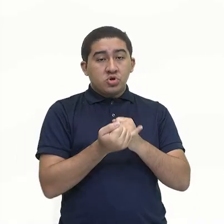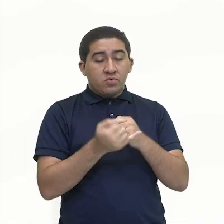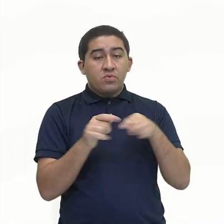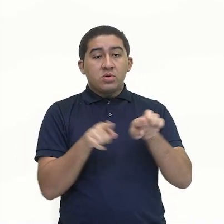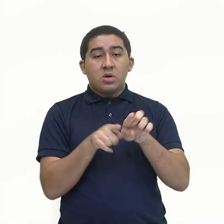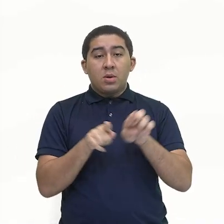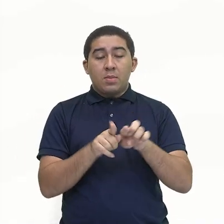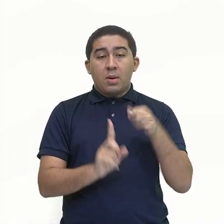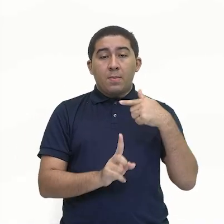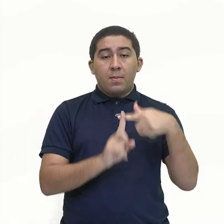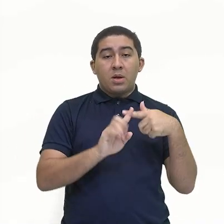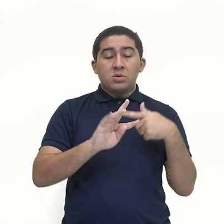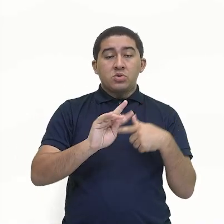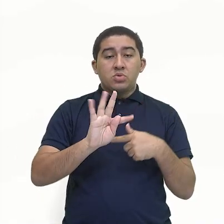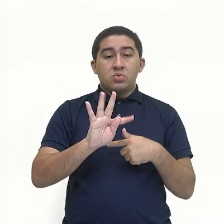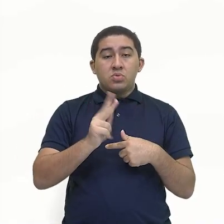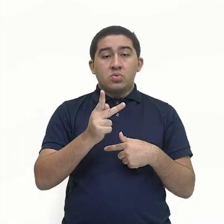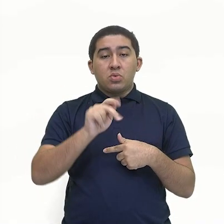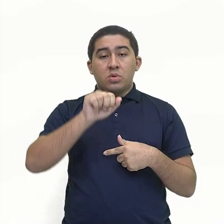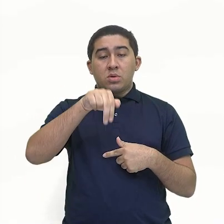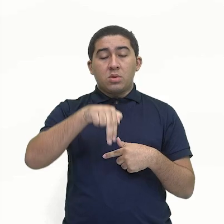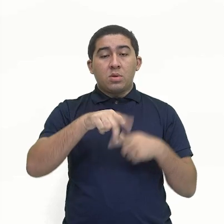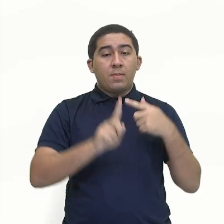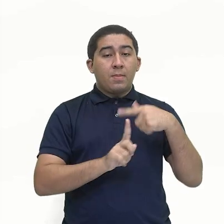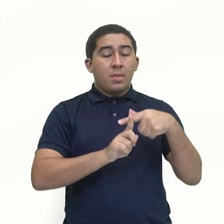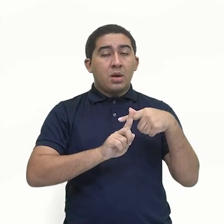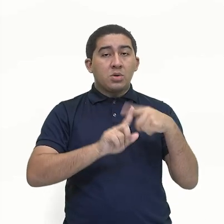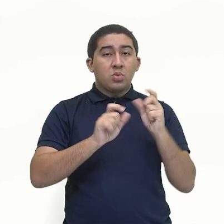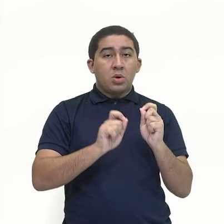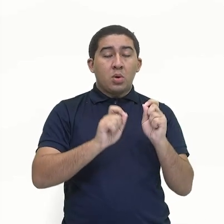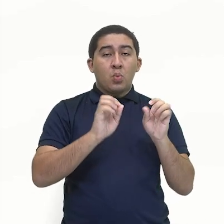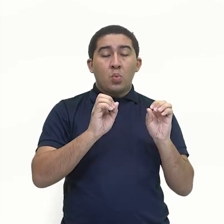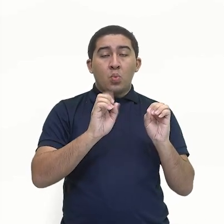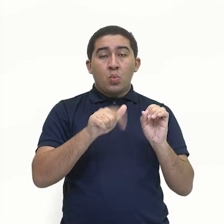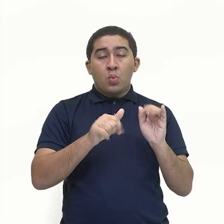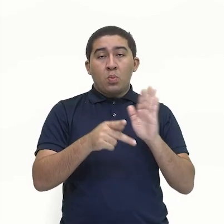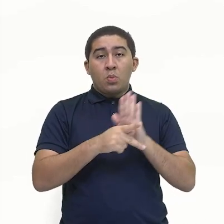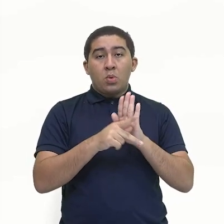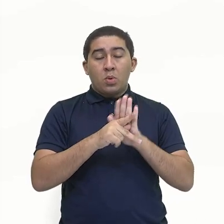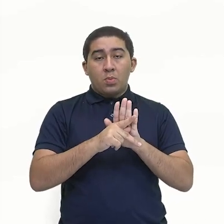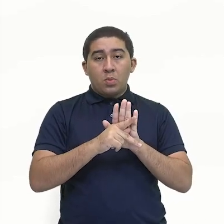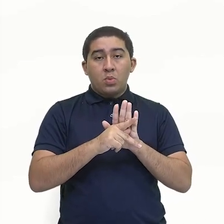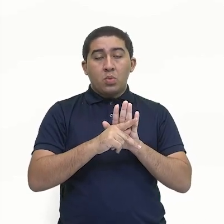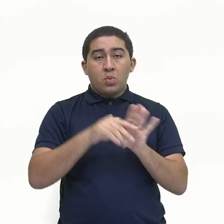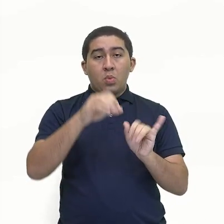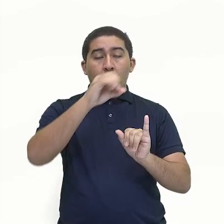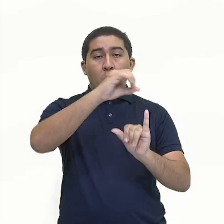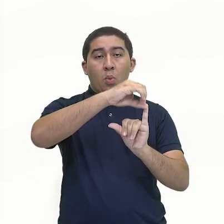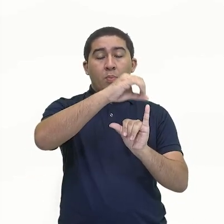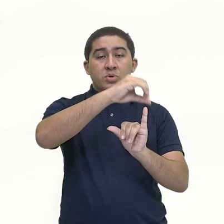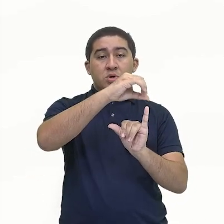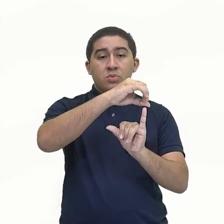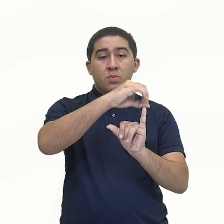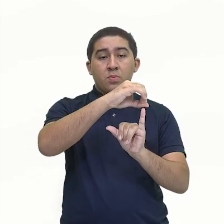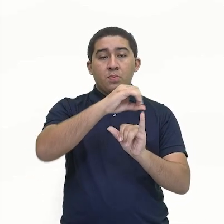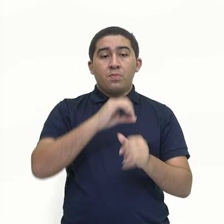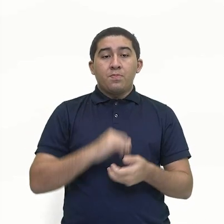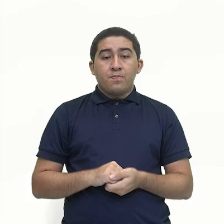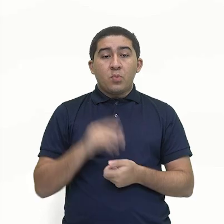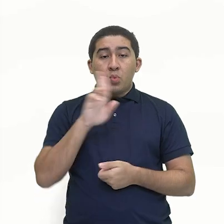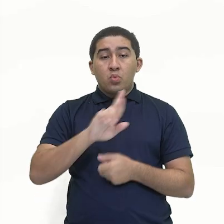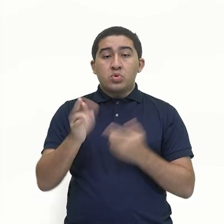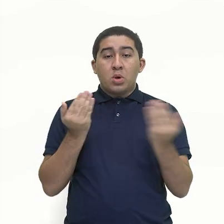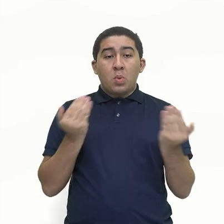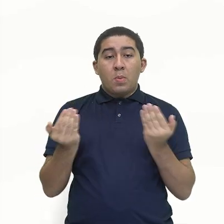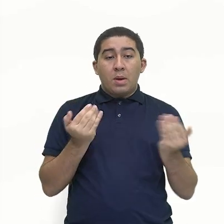aqui é adjetivo longo, tá? Mais than mais objeto, tá? Usado para comparar